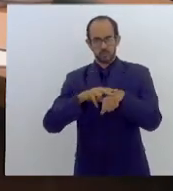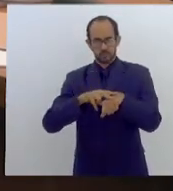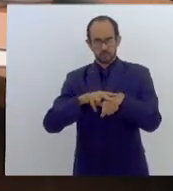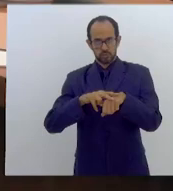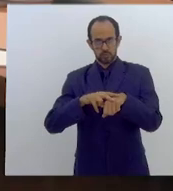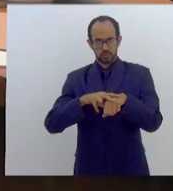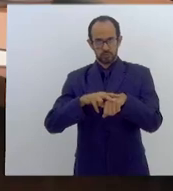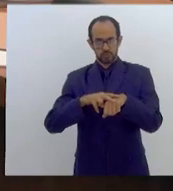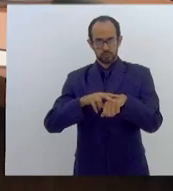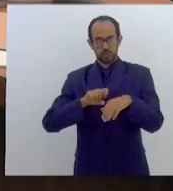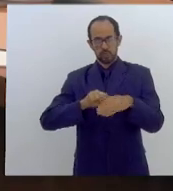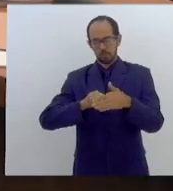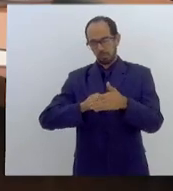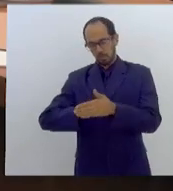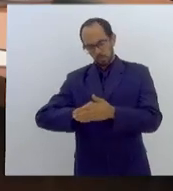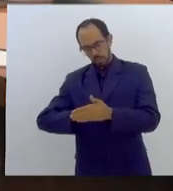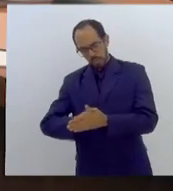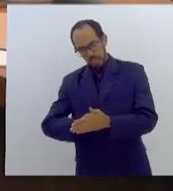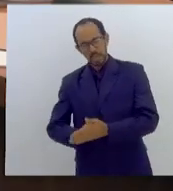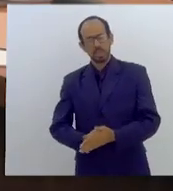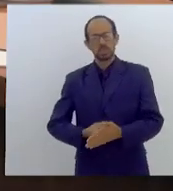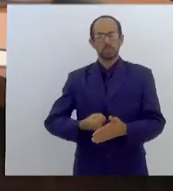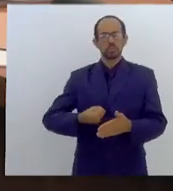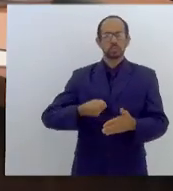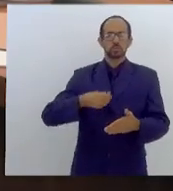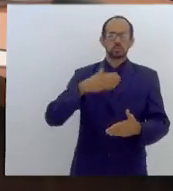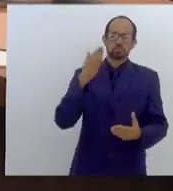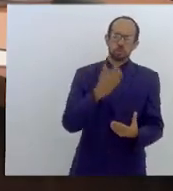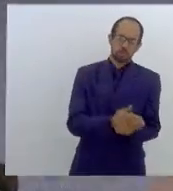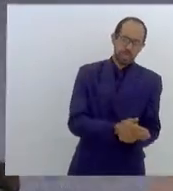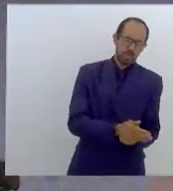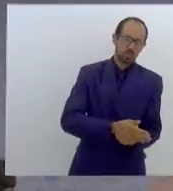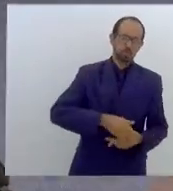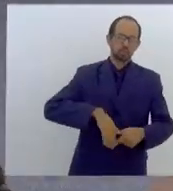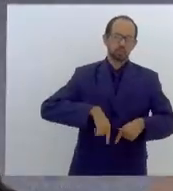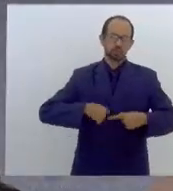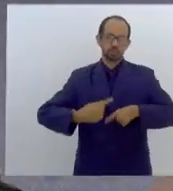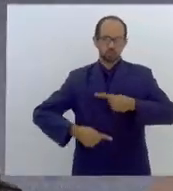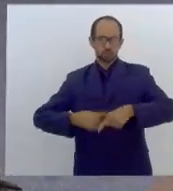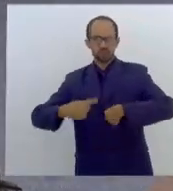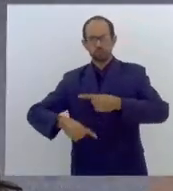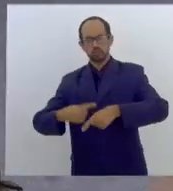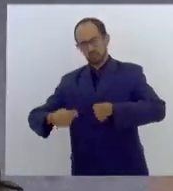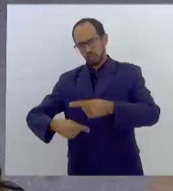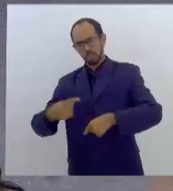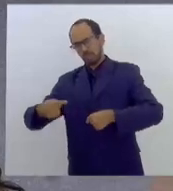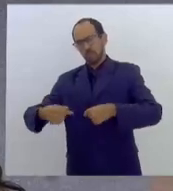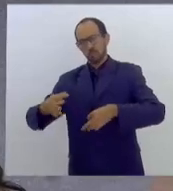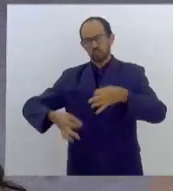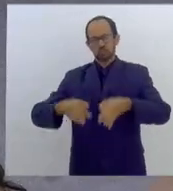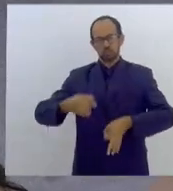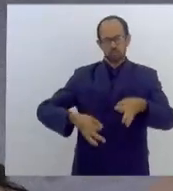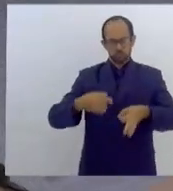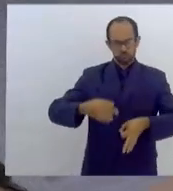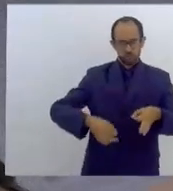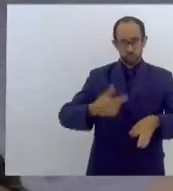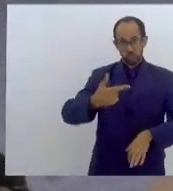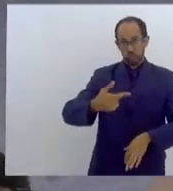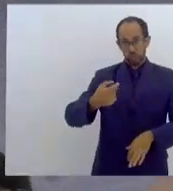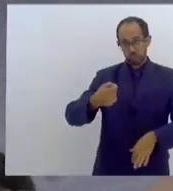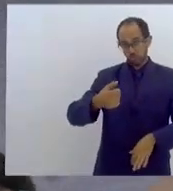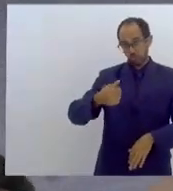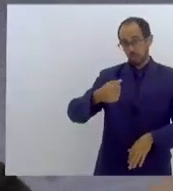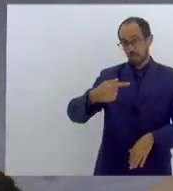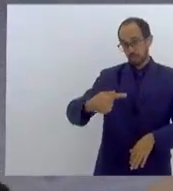Houveram embargos, houveram recursos, e foi transitado em julgado em 2017, se não